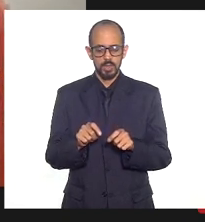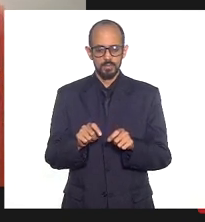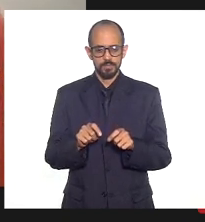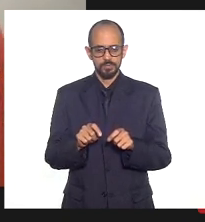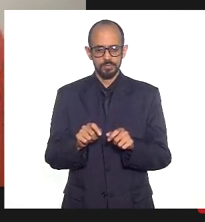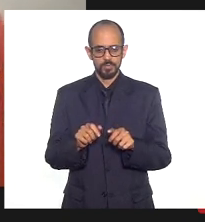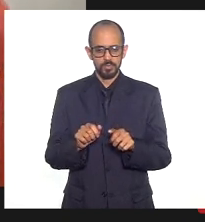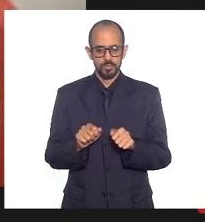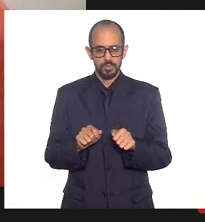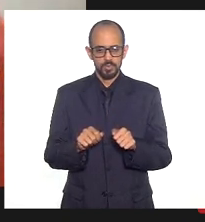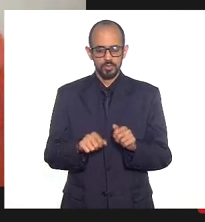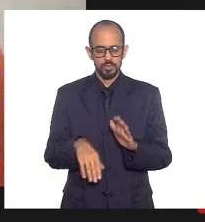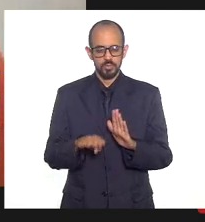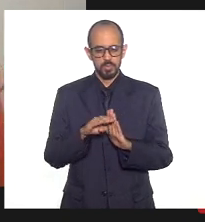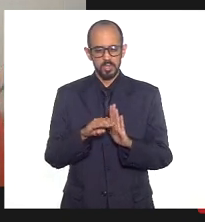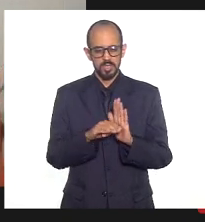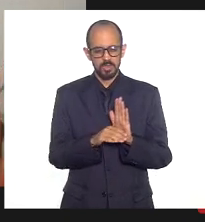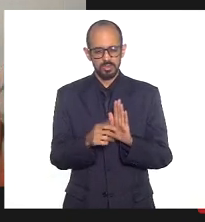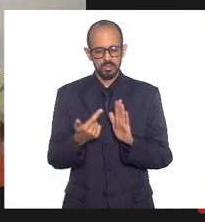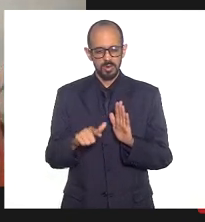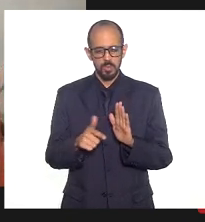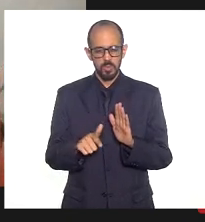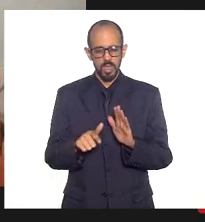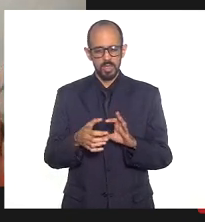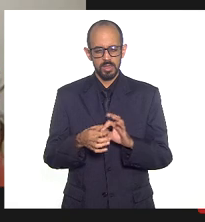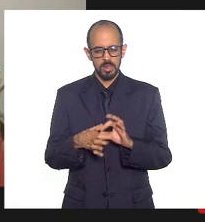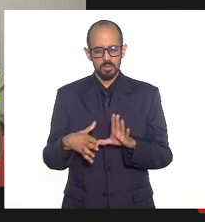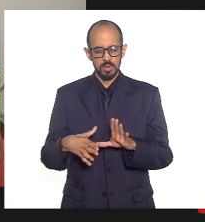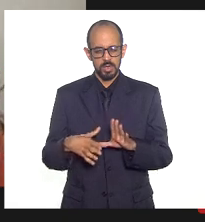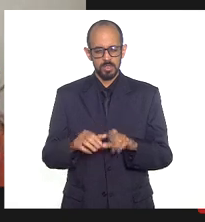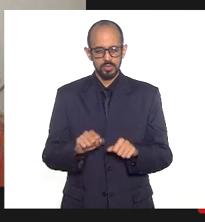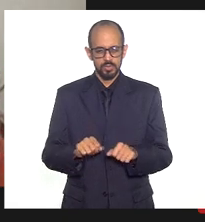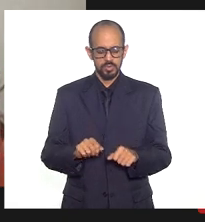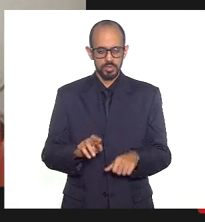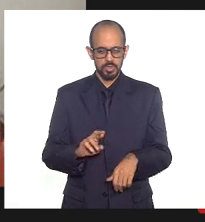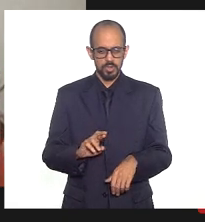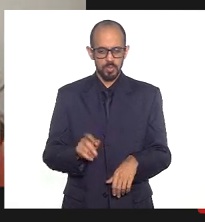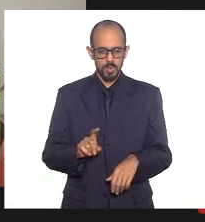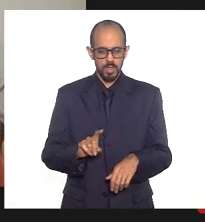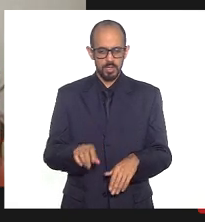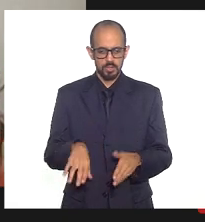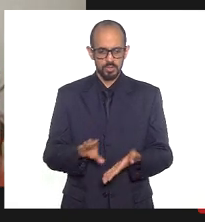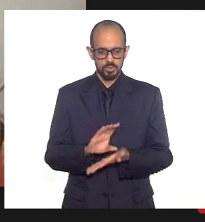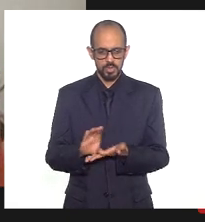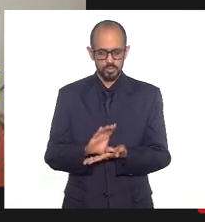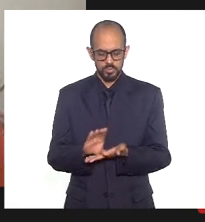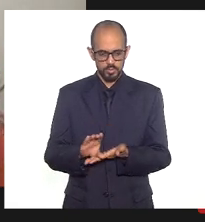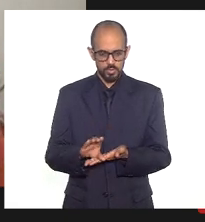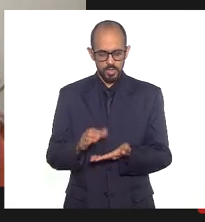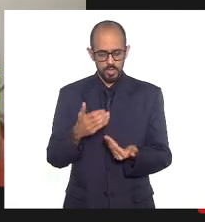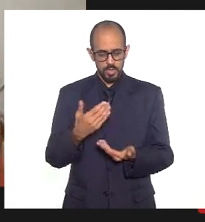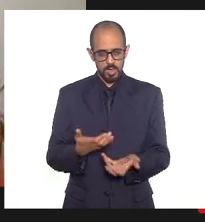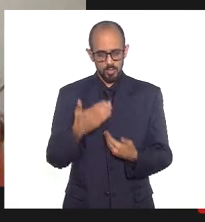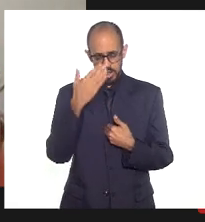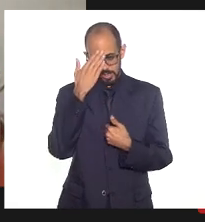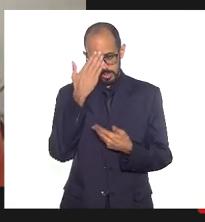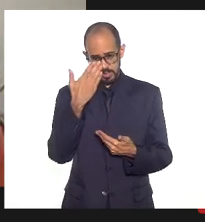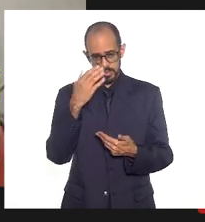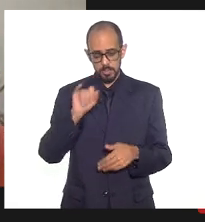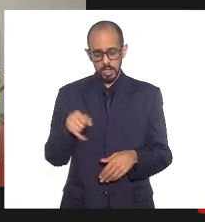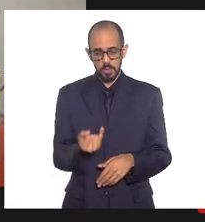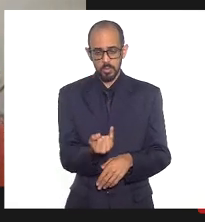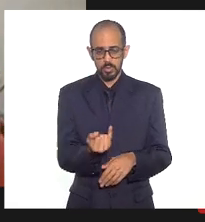de processos antidemocráticos e não de estabelecimento do que manda a nossa Constituição. Então, quero agradecer aqui pela oportunidade